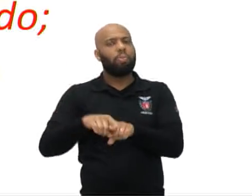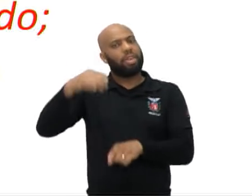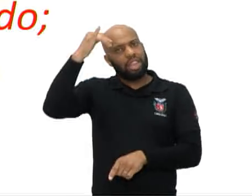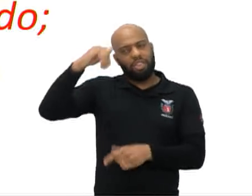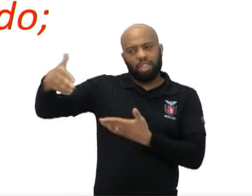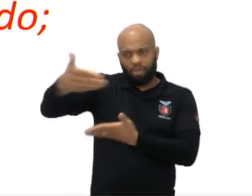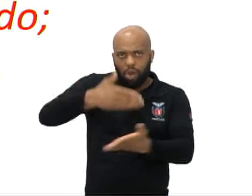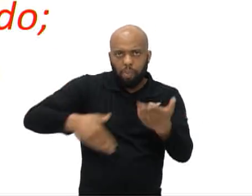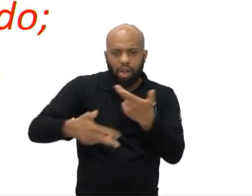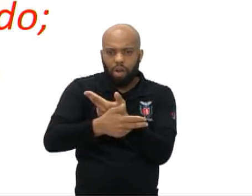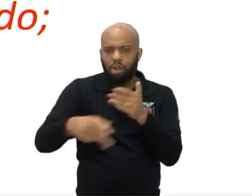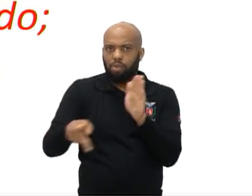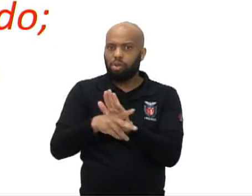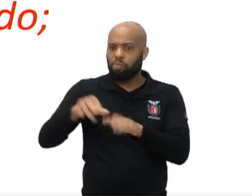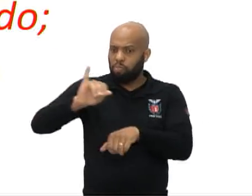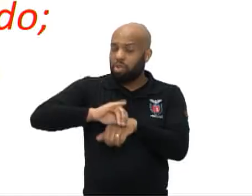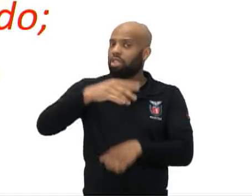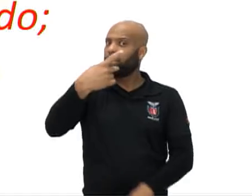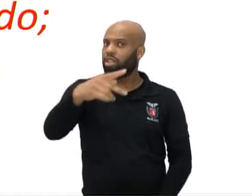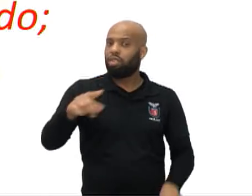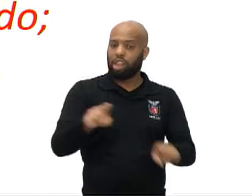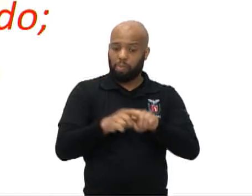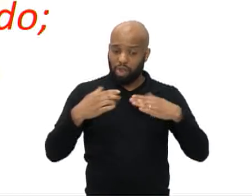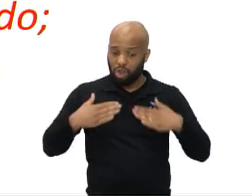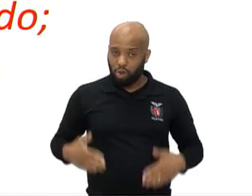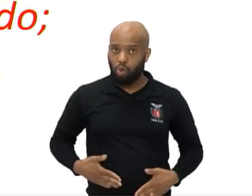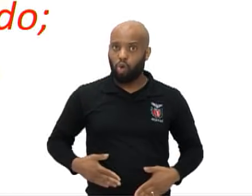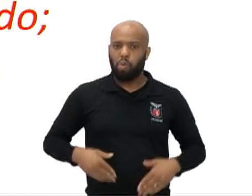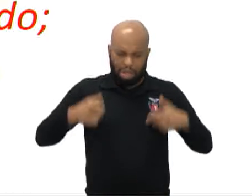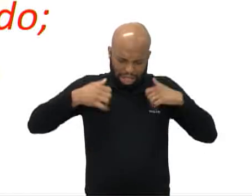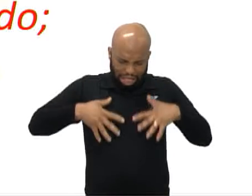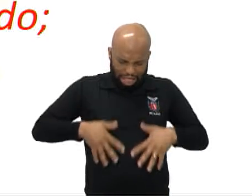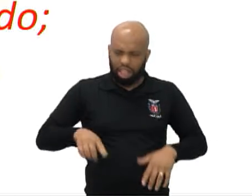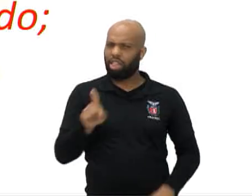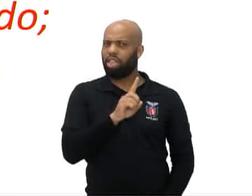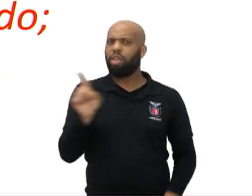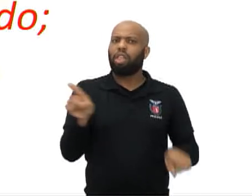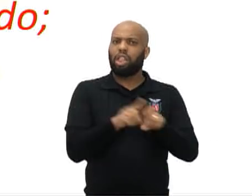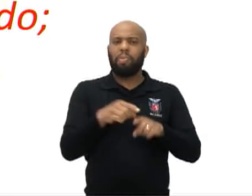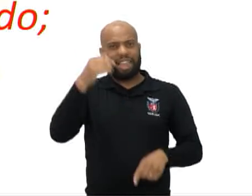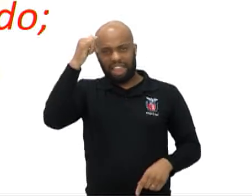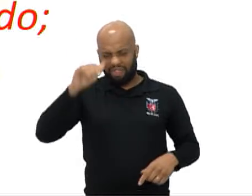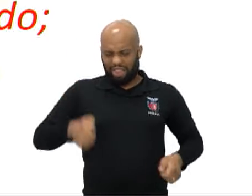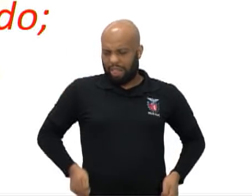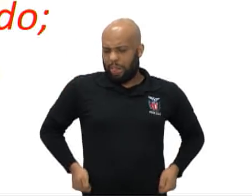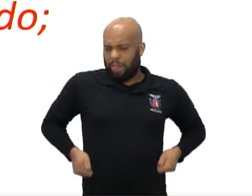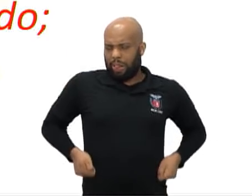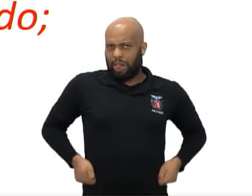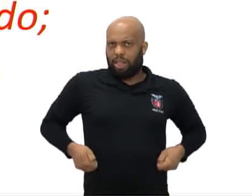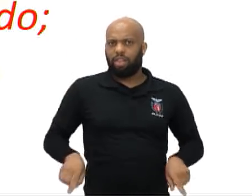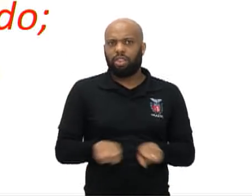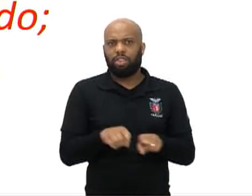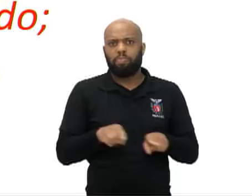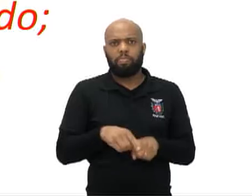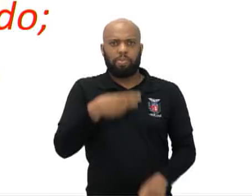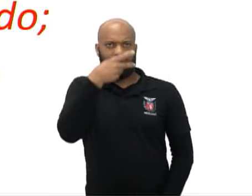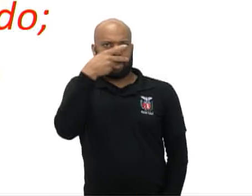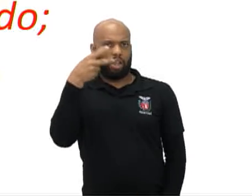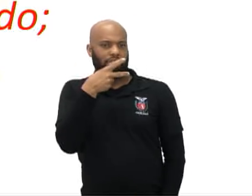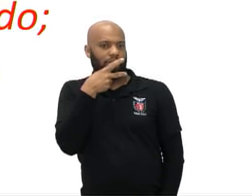íntimos. Manter o corpo sempre sequinho e arejado. Evitar aquela calça muito justa. Evitar aquela calcinha, aquela